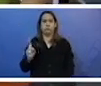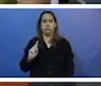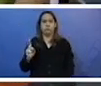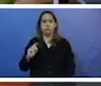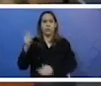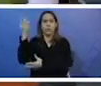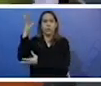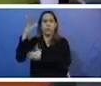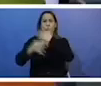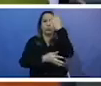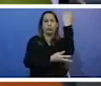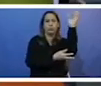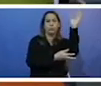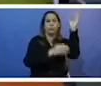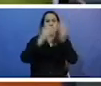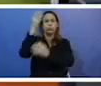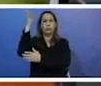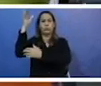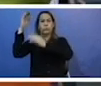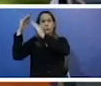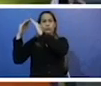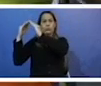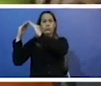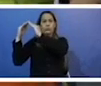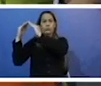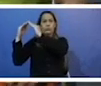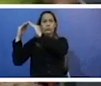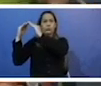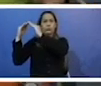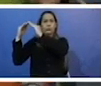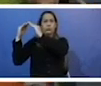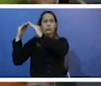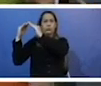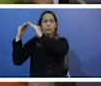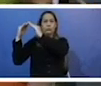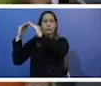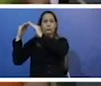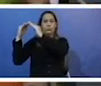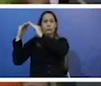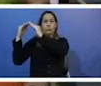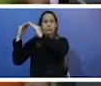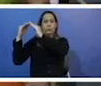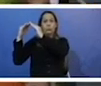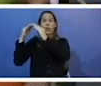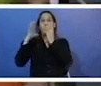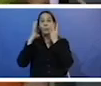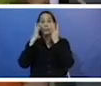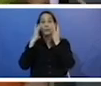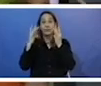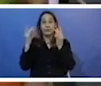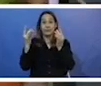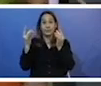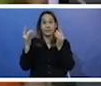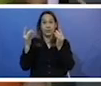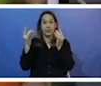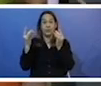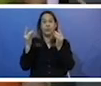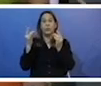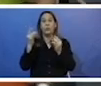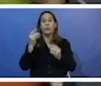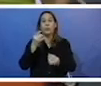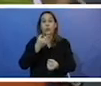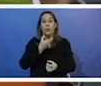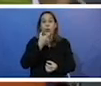uma floresta. Olha as árvores grandes, frondosas. E olha lá, presta atenção. Ó, a